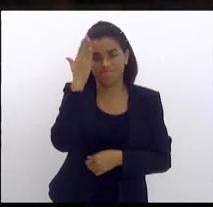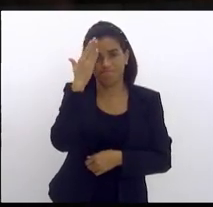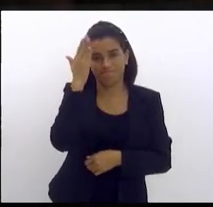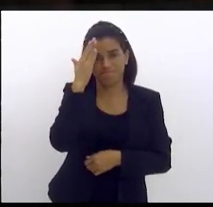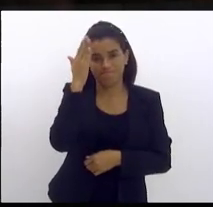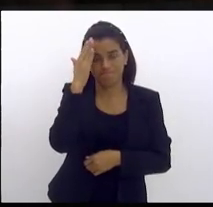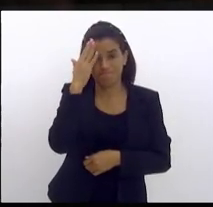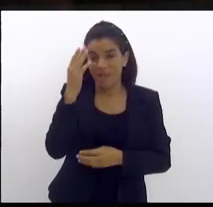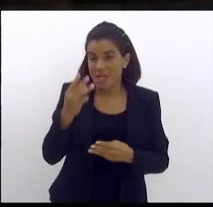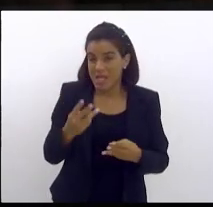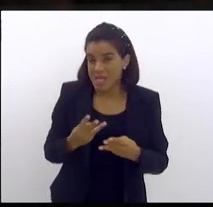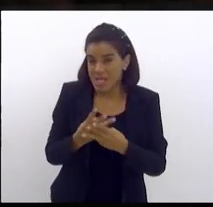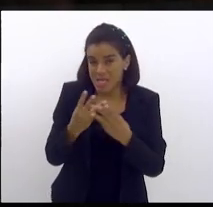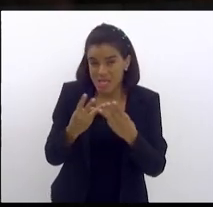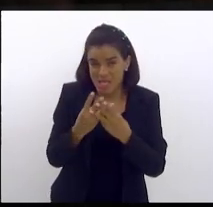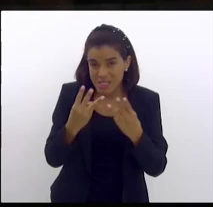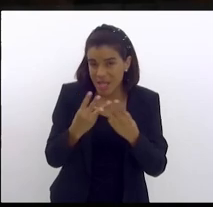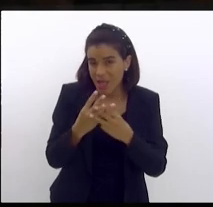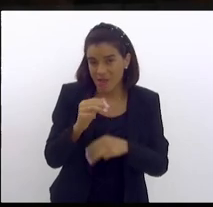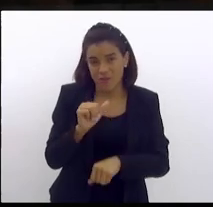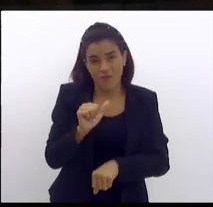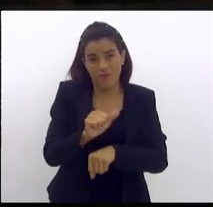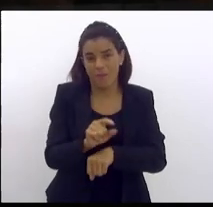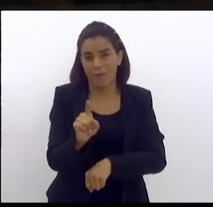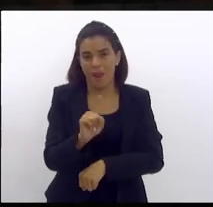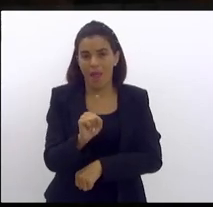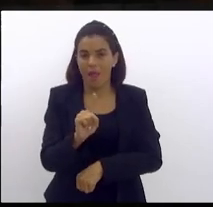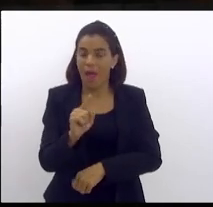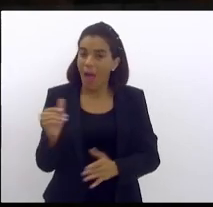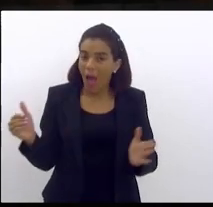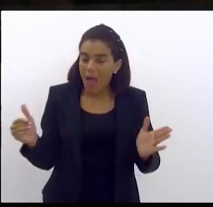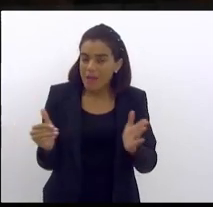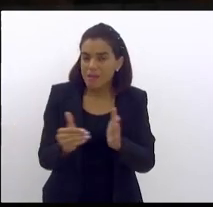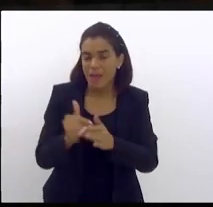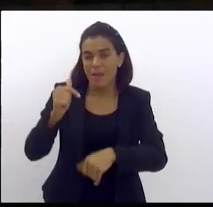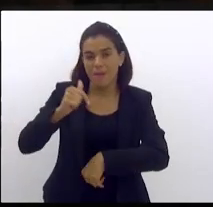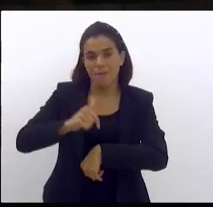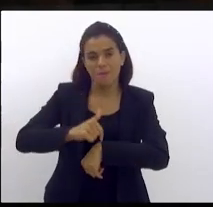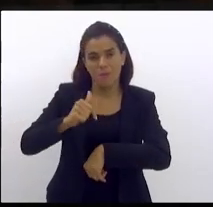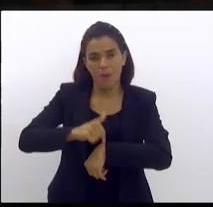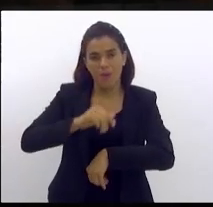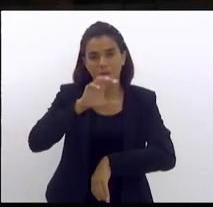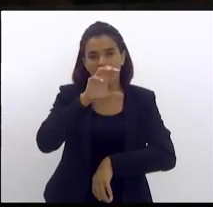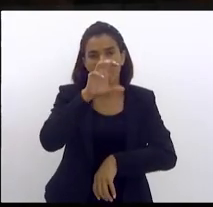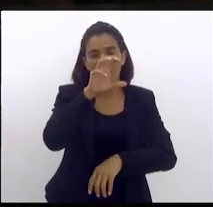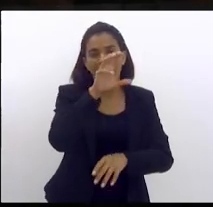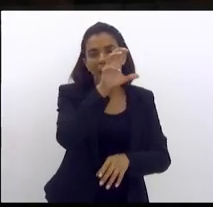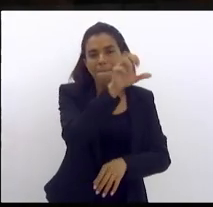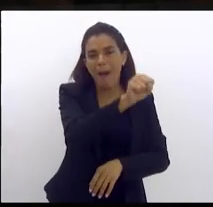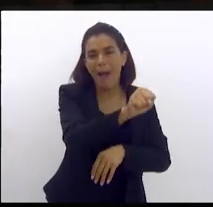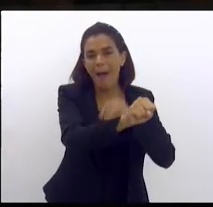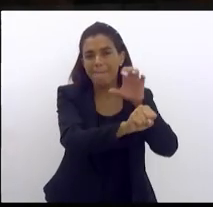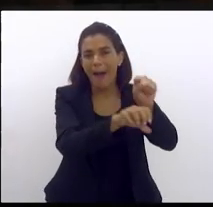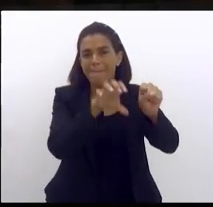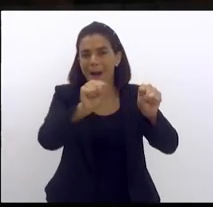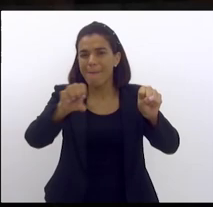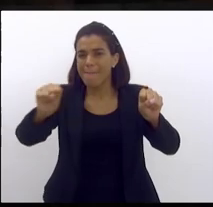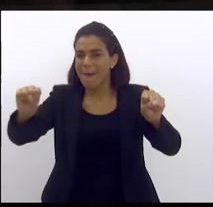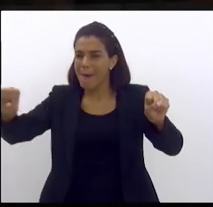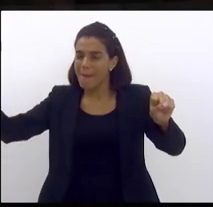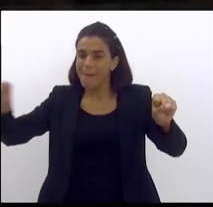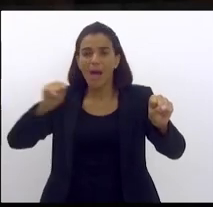Israel não vai parar enquanto não capturar todos os terroristas do ramaz